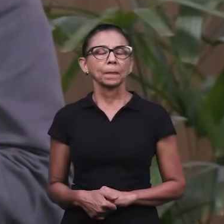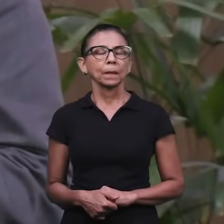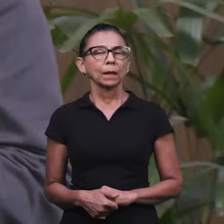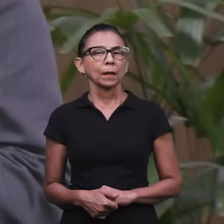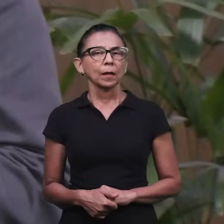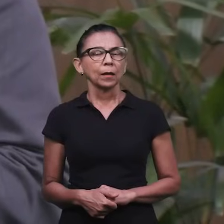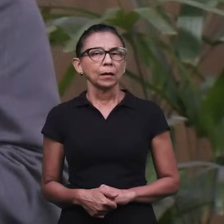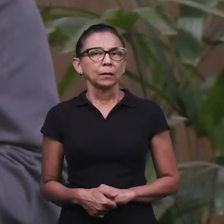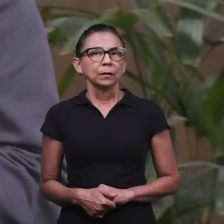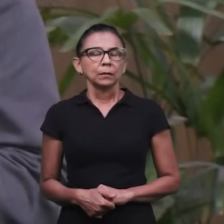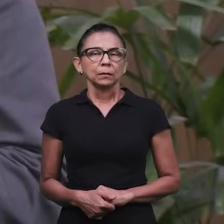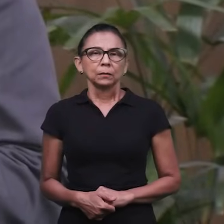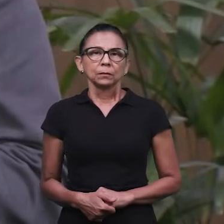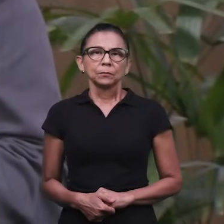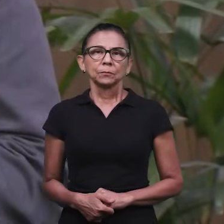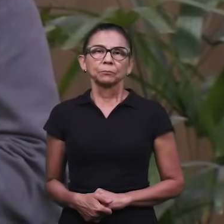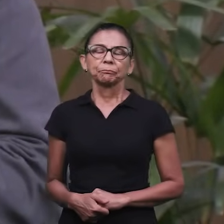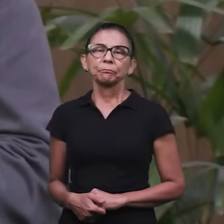né? Quais os impactos